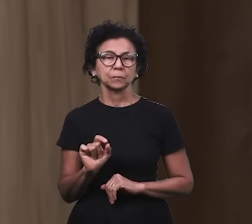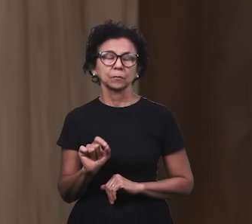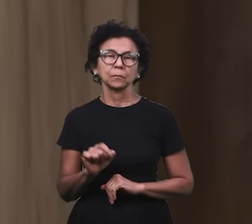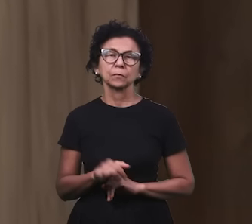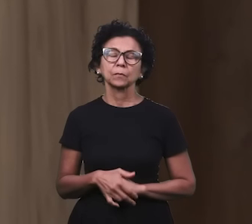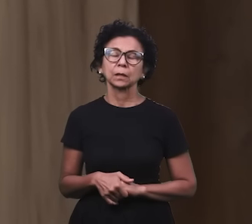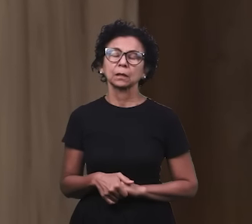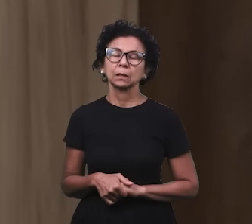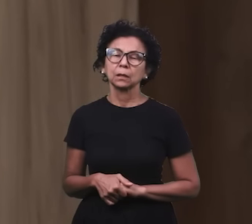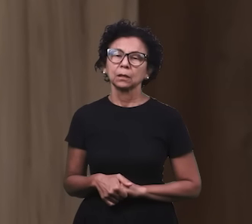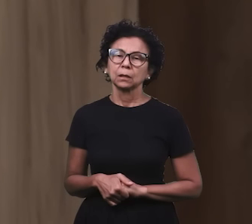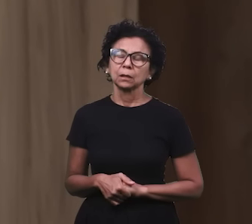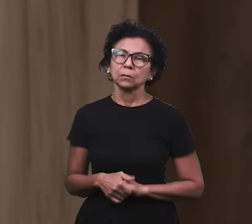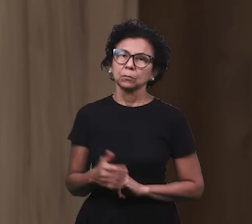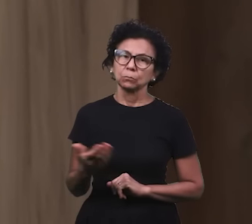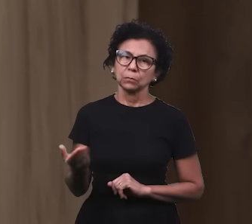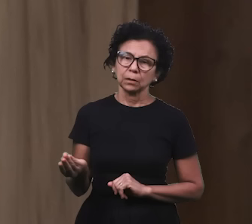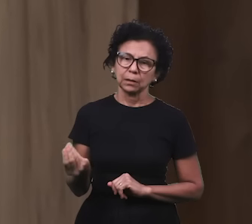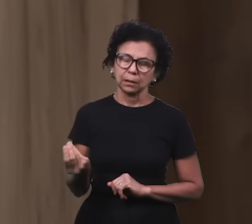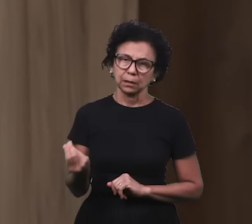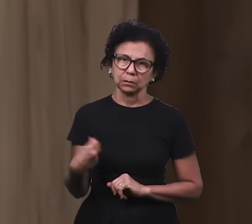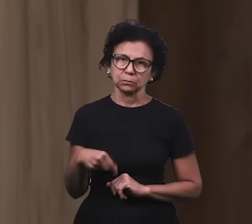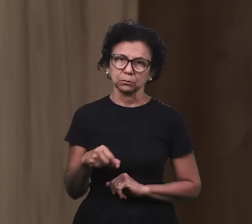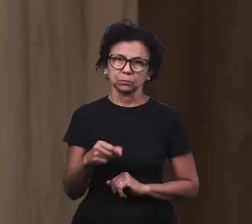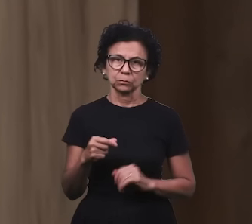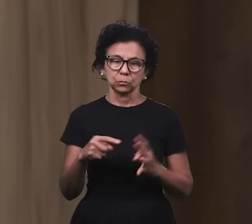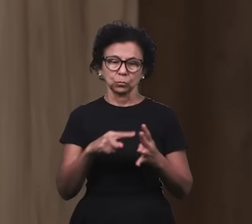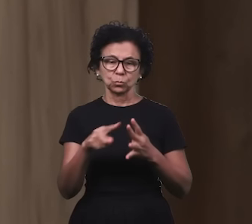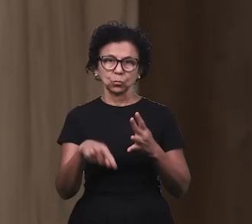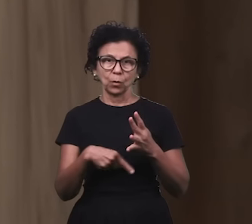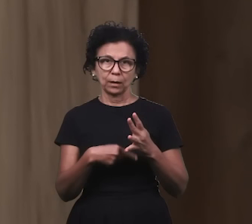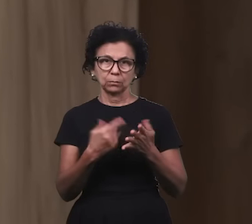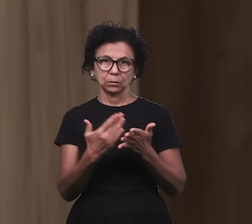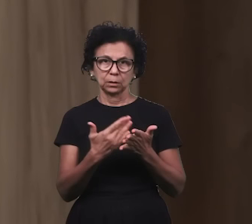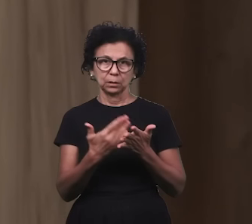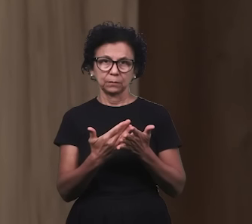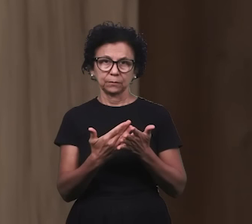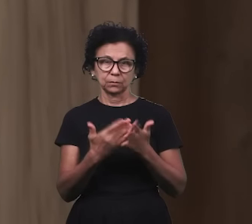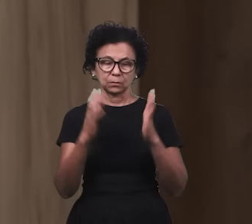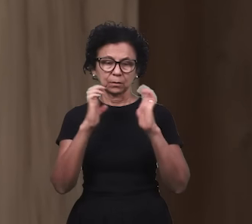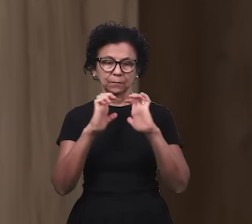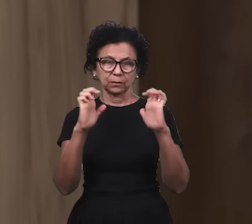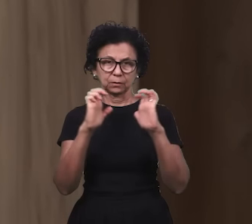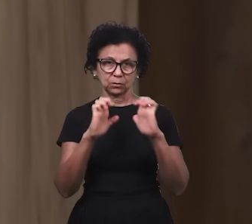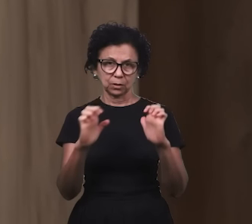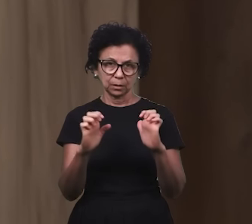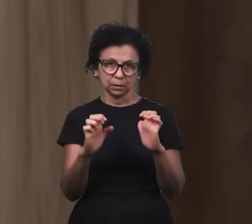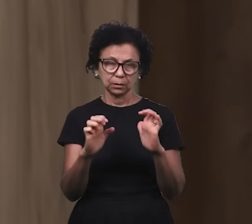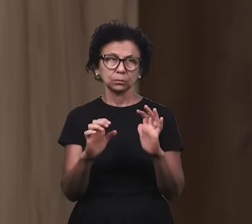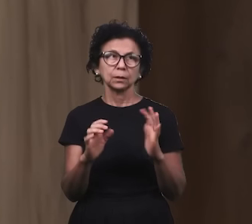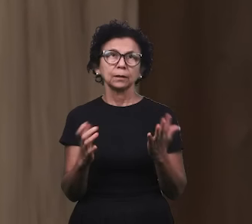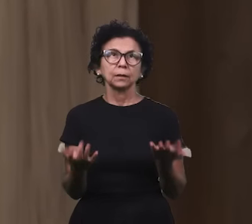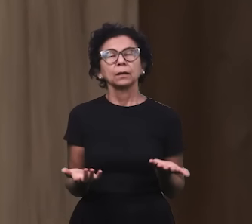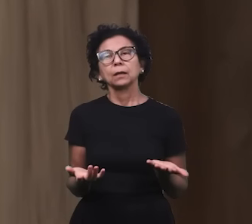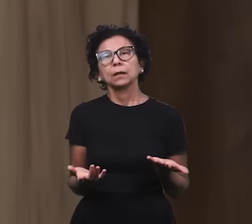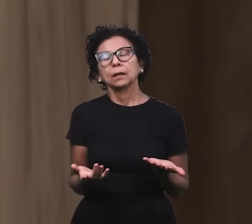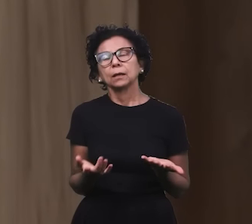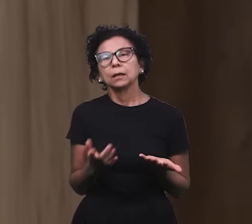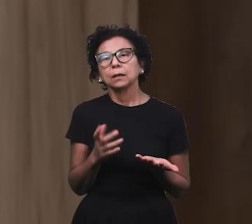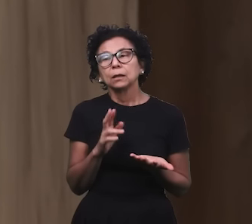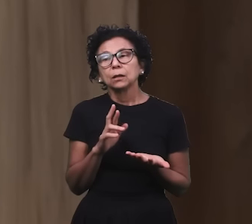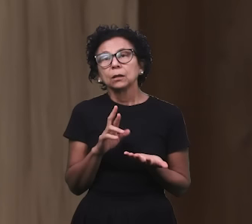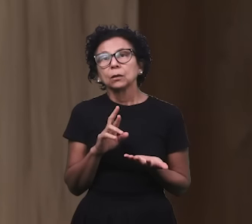mostra que os evangelhos, não é, eles não são, no sentido